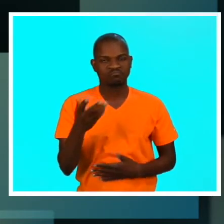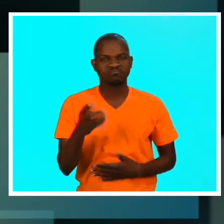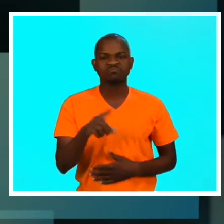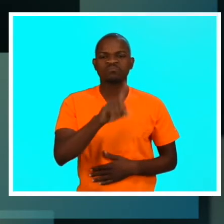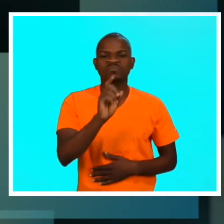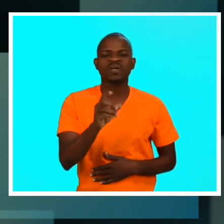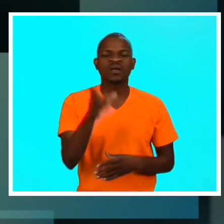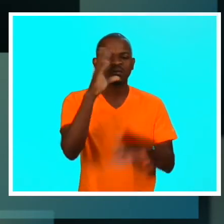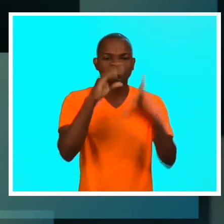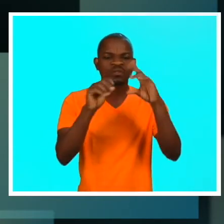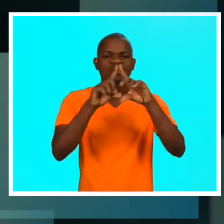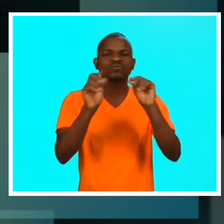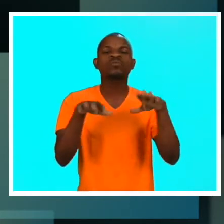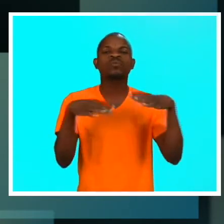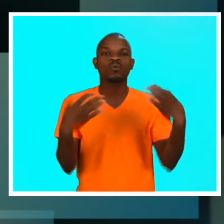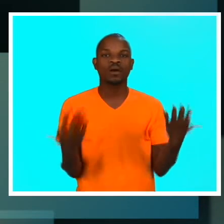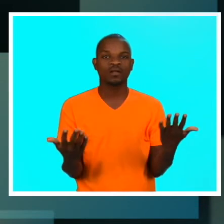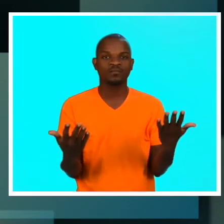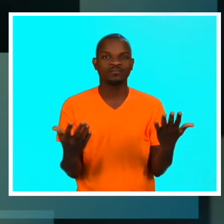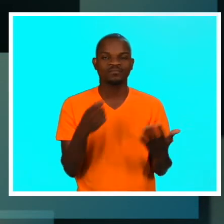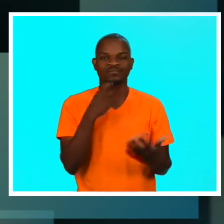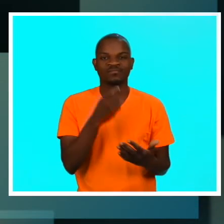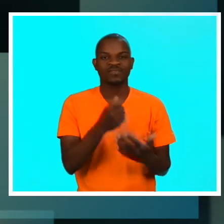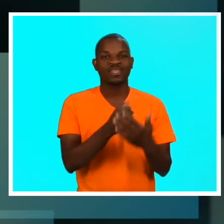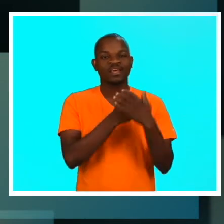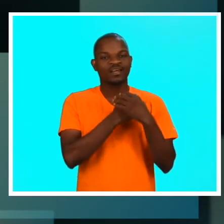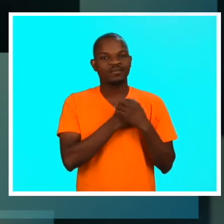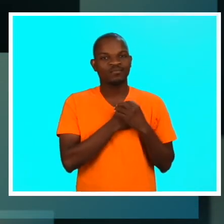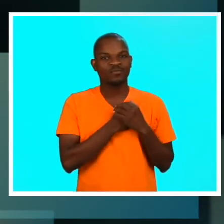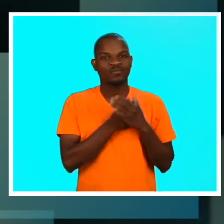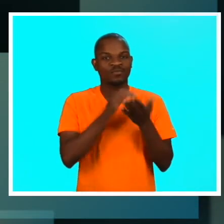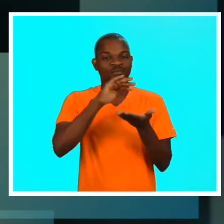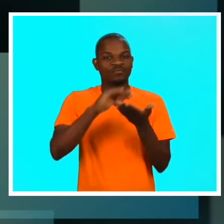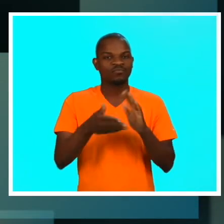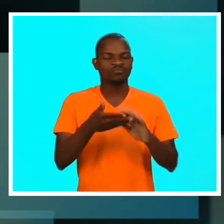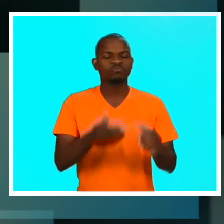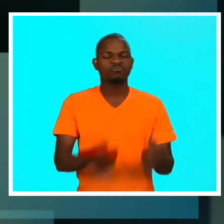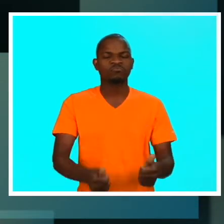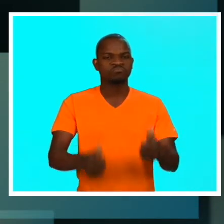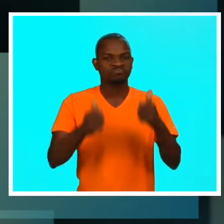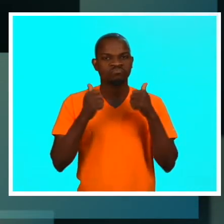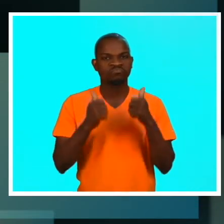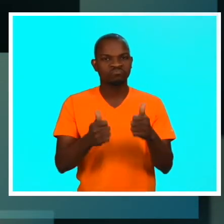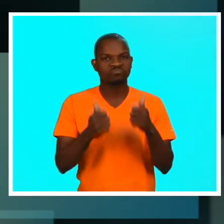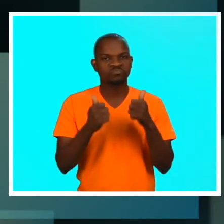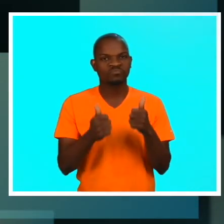aprender? O amor da educadora é